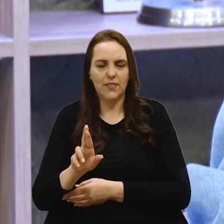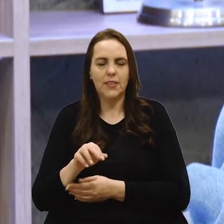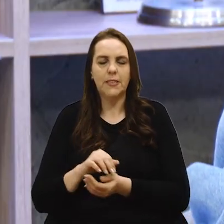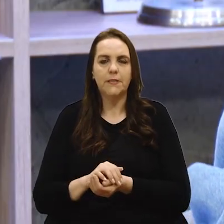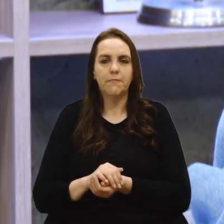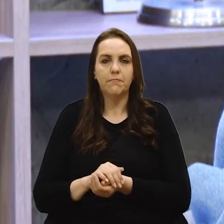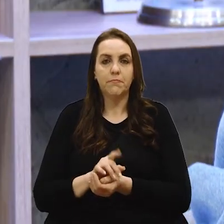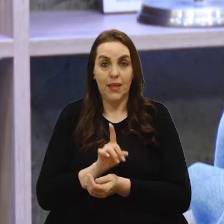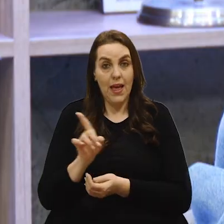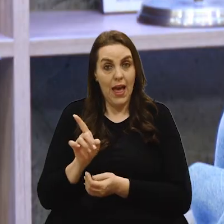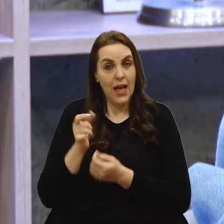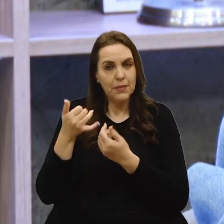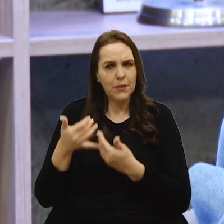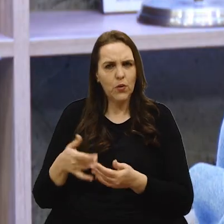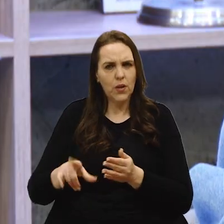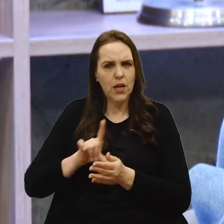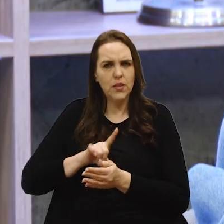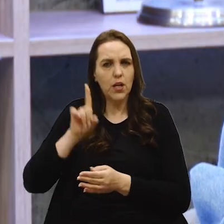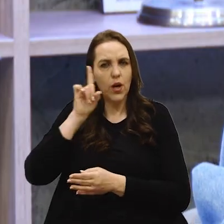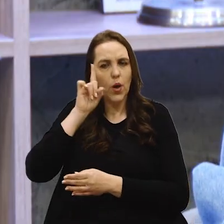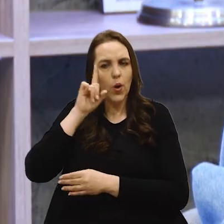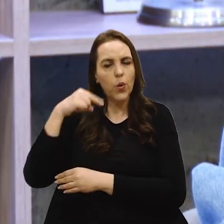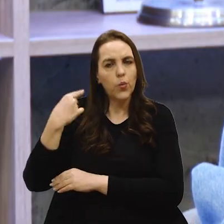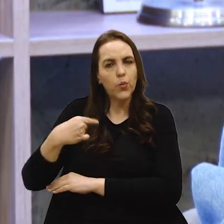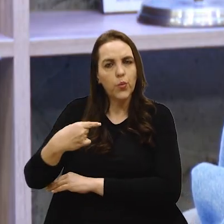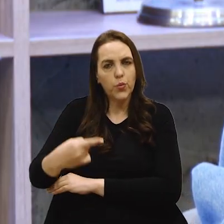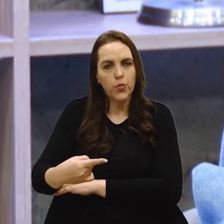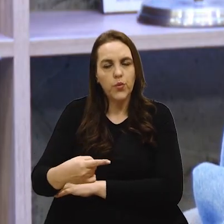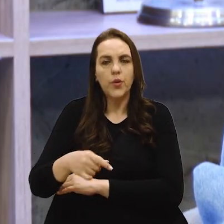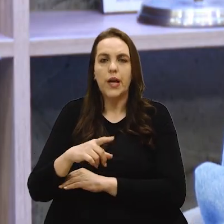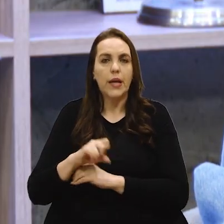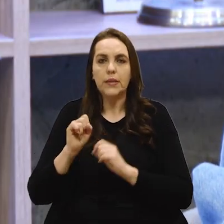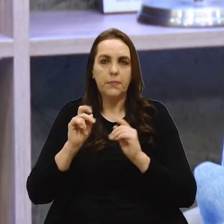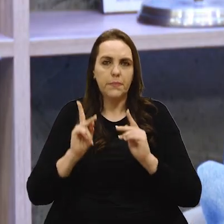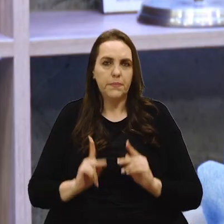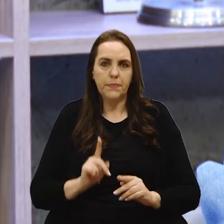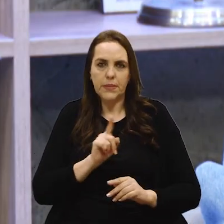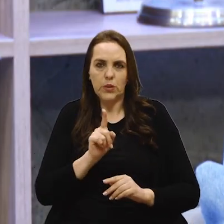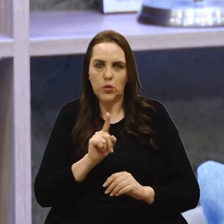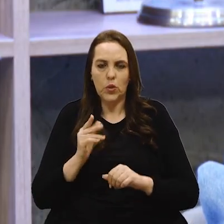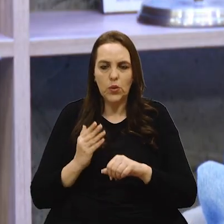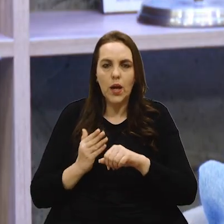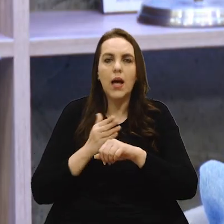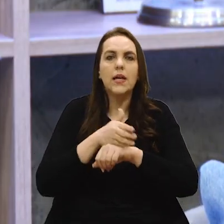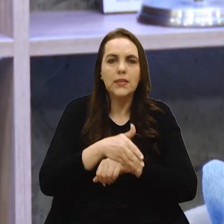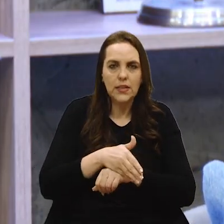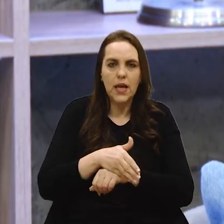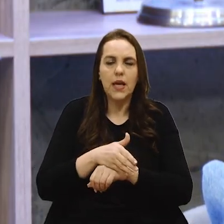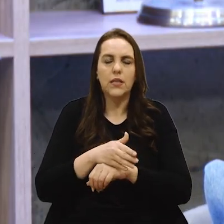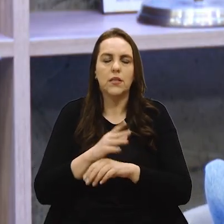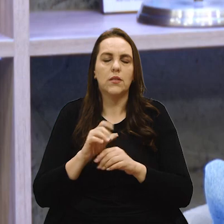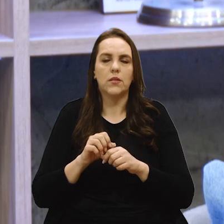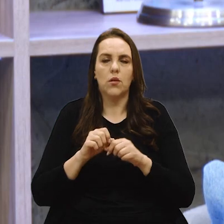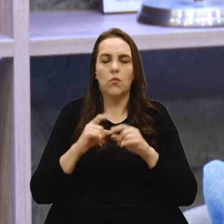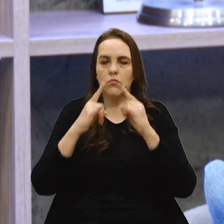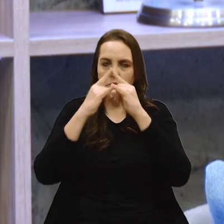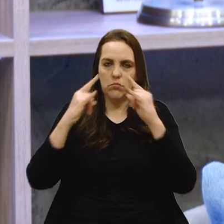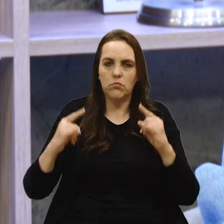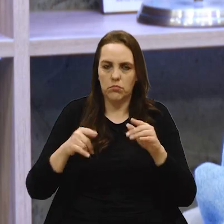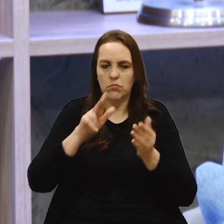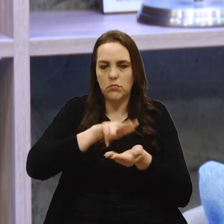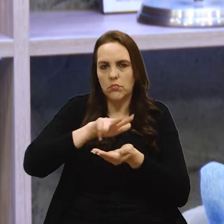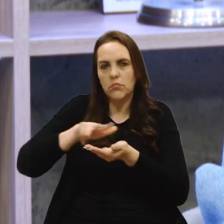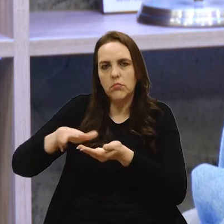Cris fala sobre a questão da rotina. Tem muitos casos de pessoas que não acessam alguns alojamentos, por